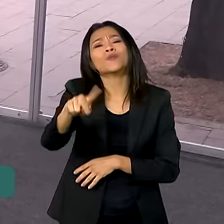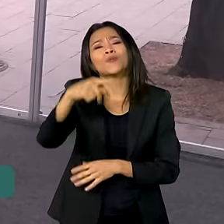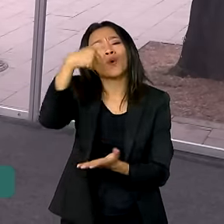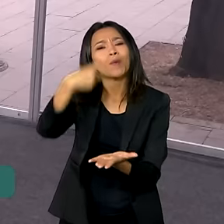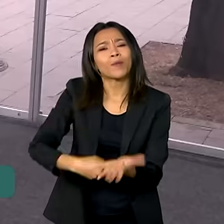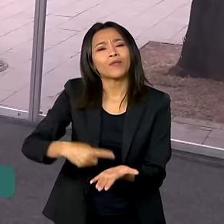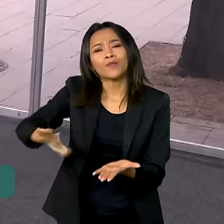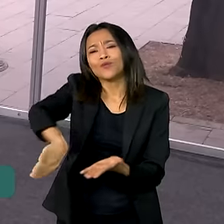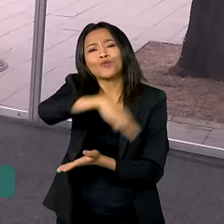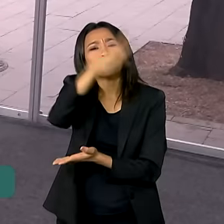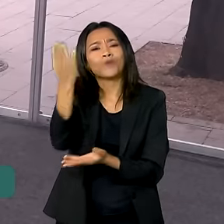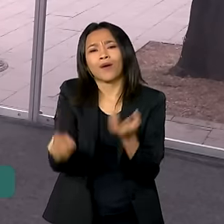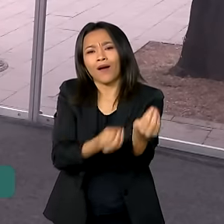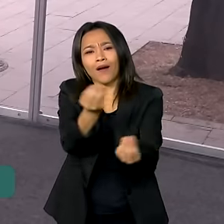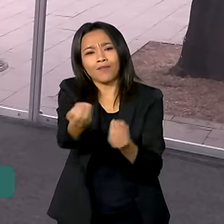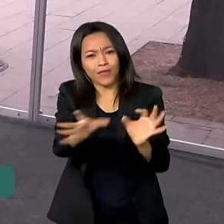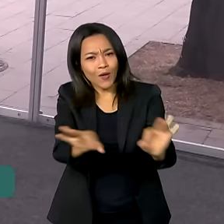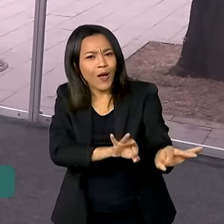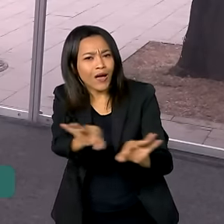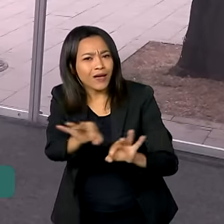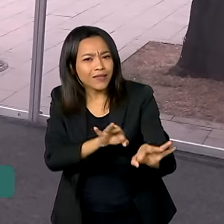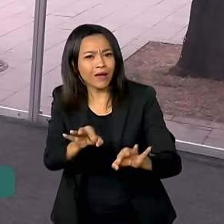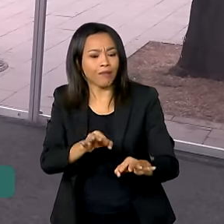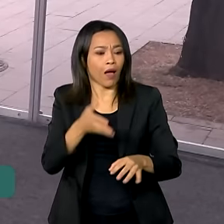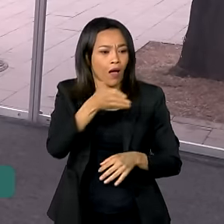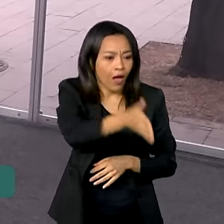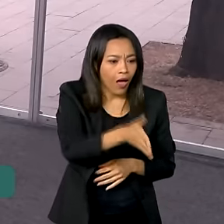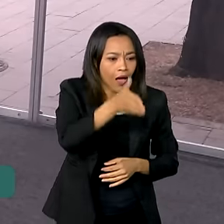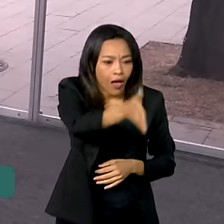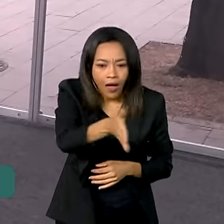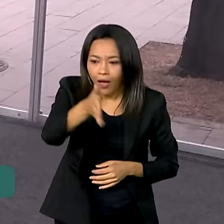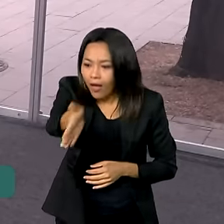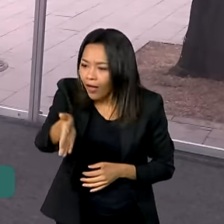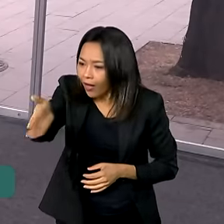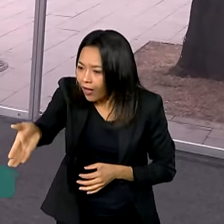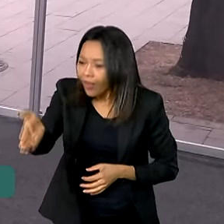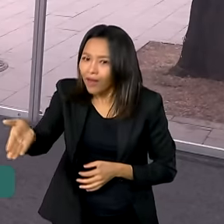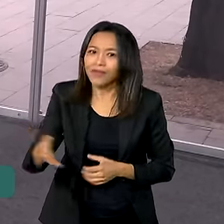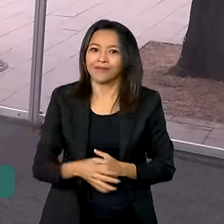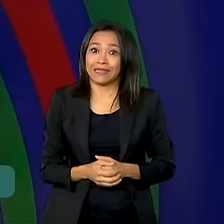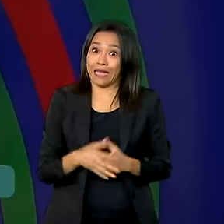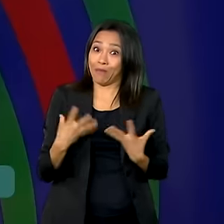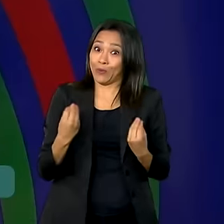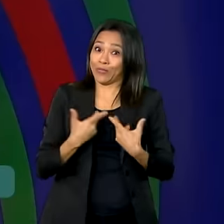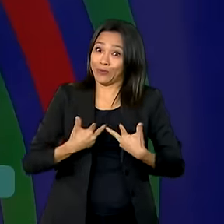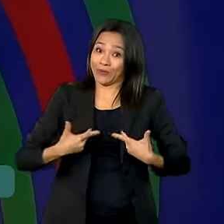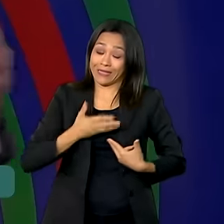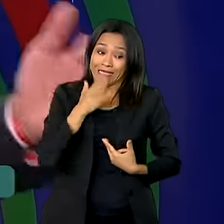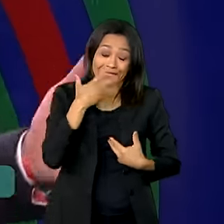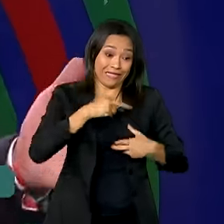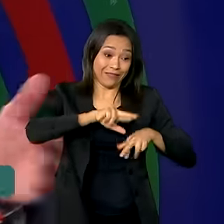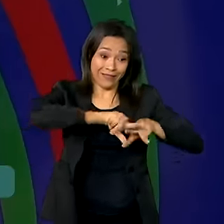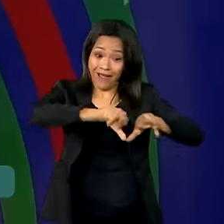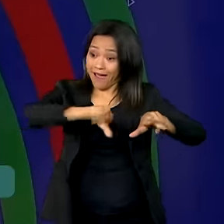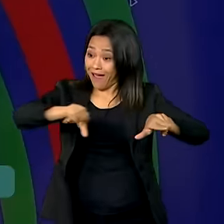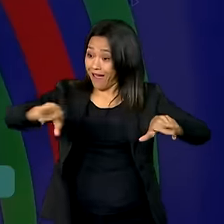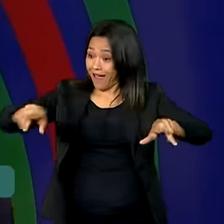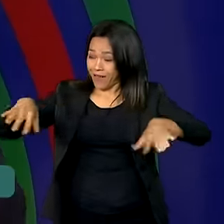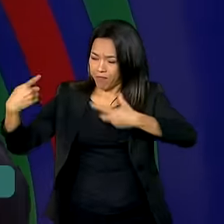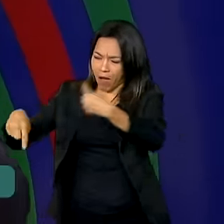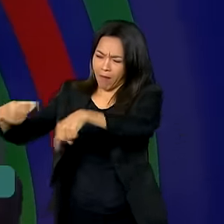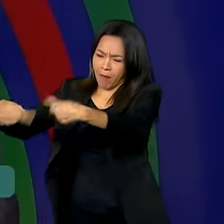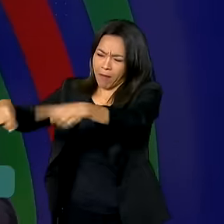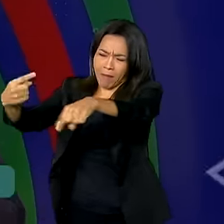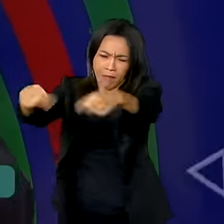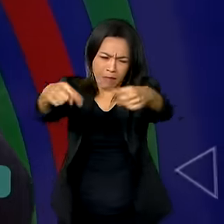senhor está se organizando aí para tentar participar o máximo possível desse evento? Ah, é bastante intensa. Hoje, como você falou, tem várias mesas